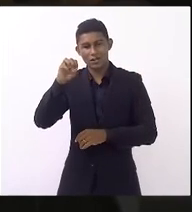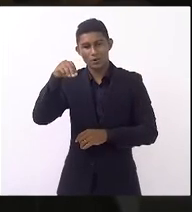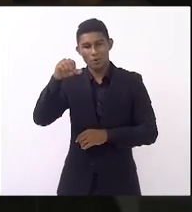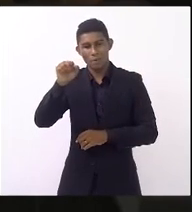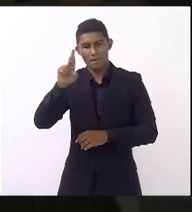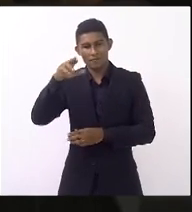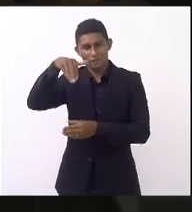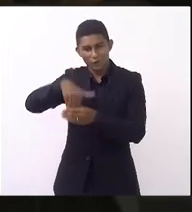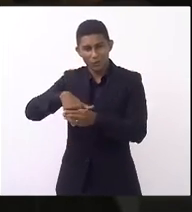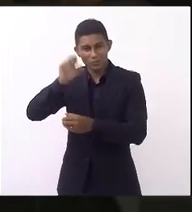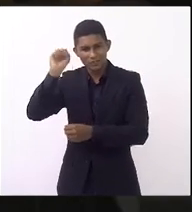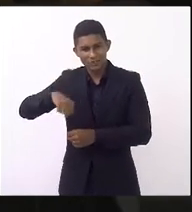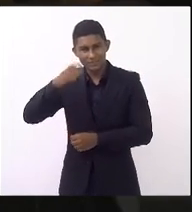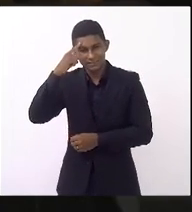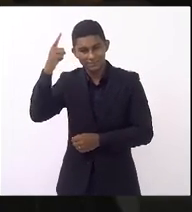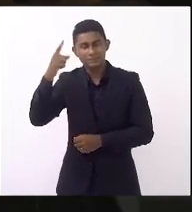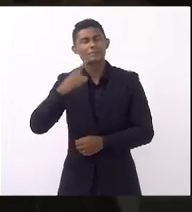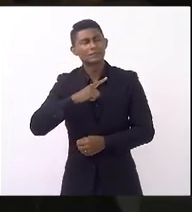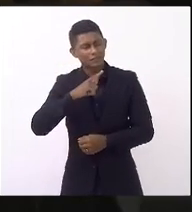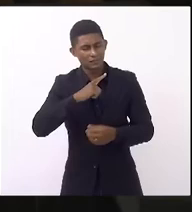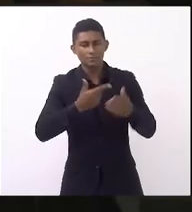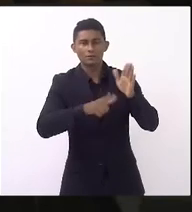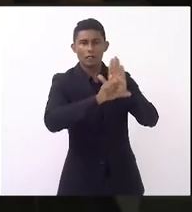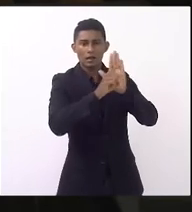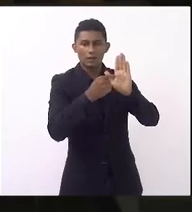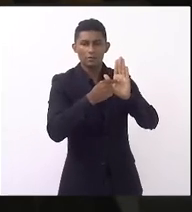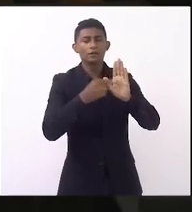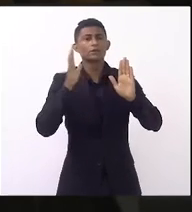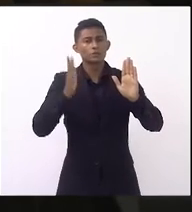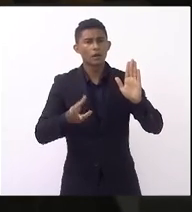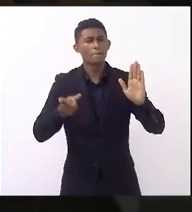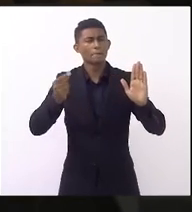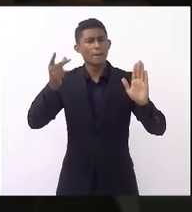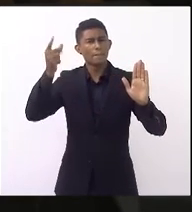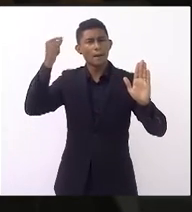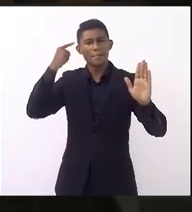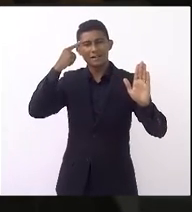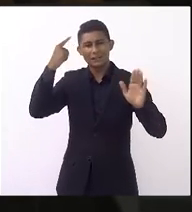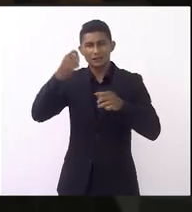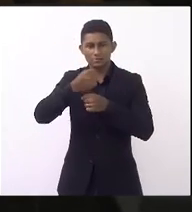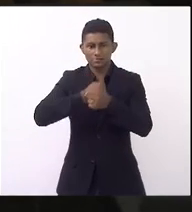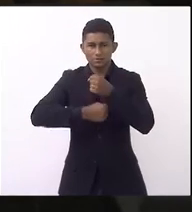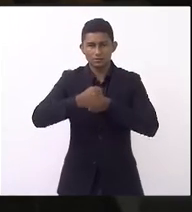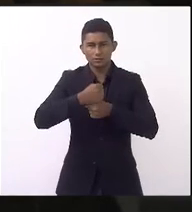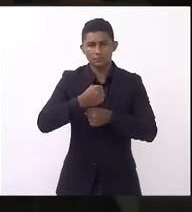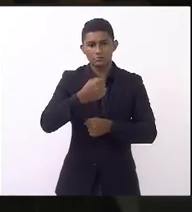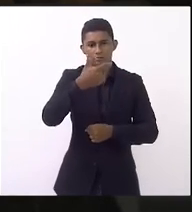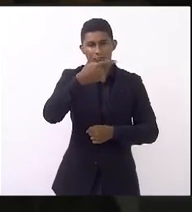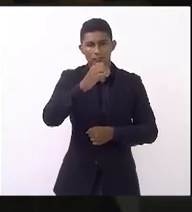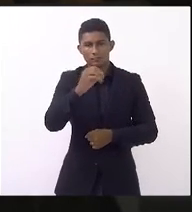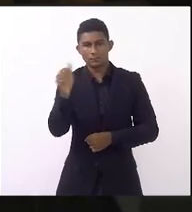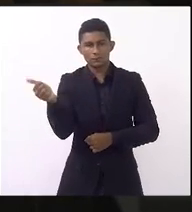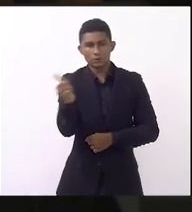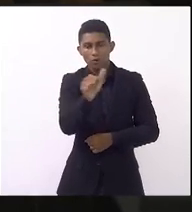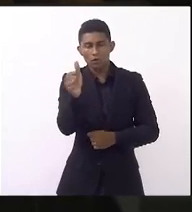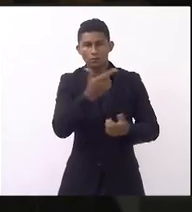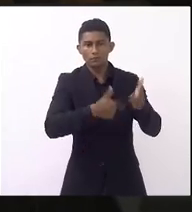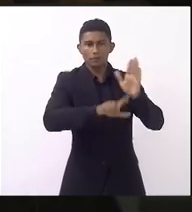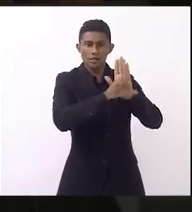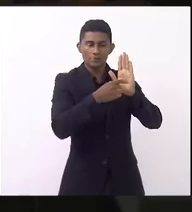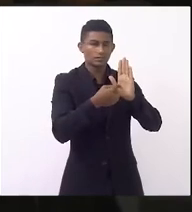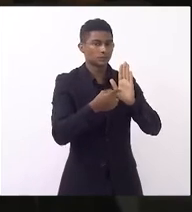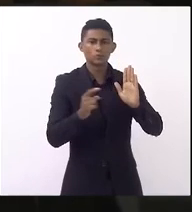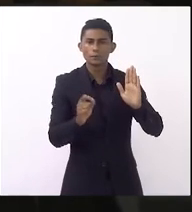em cima, lá atrás, quando teve a tragédia de 2011, uma concepção lá na